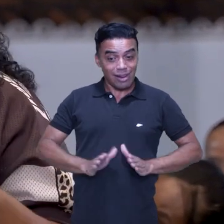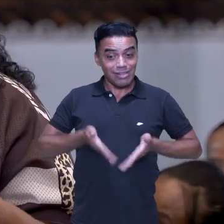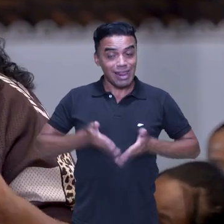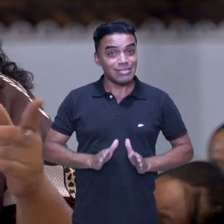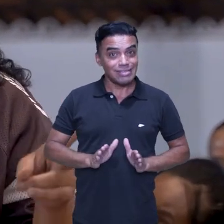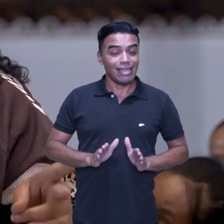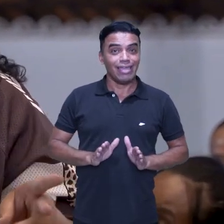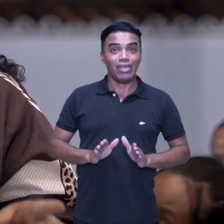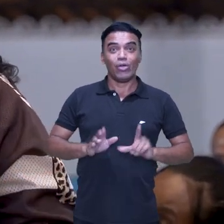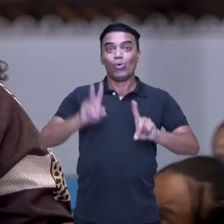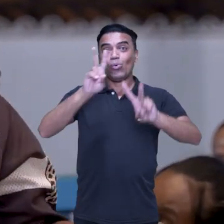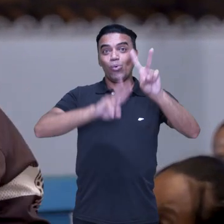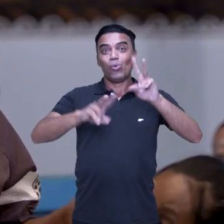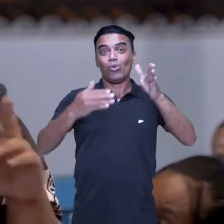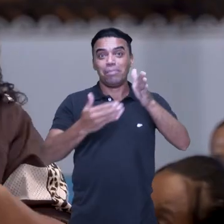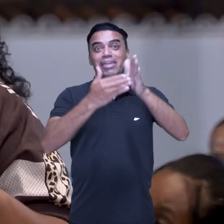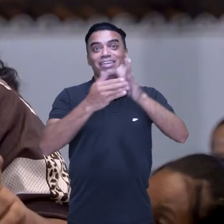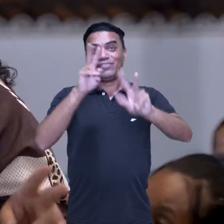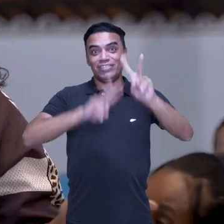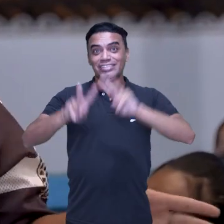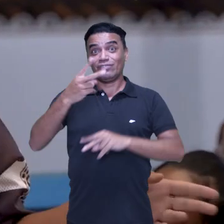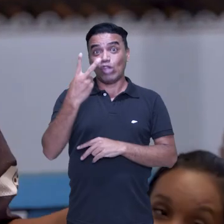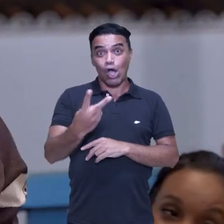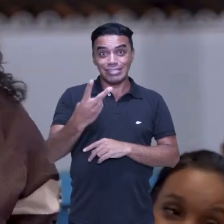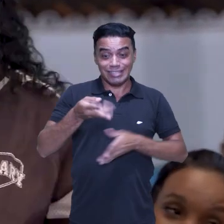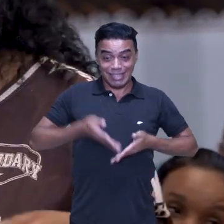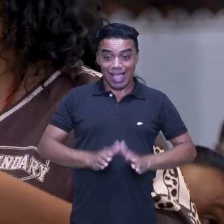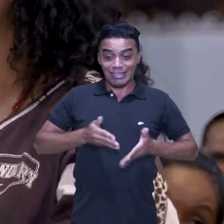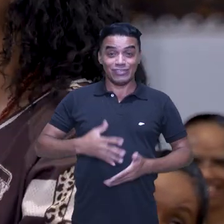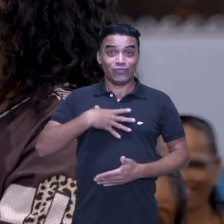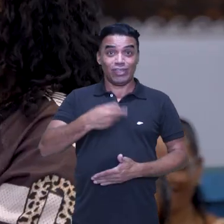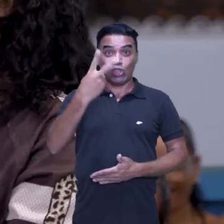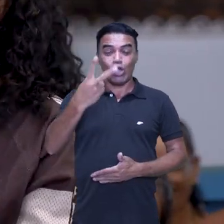chamar Muros Invisíveis. Igual 2 filhotes, né? Igual a Enia falou.